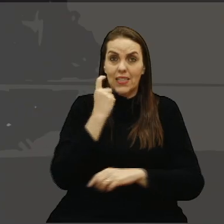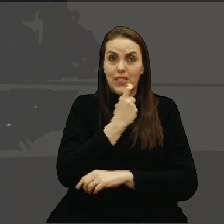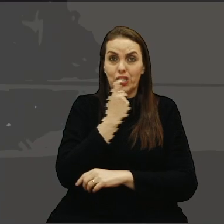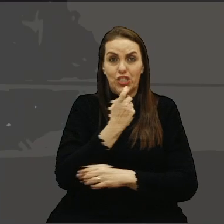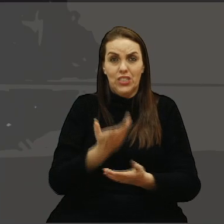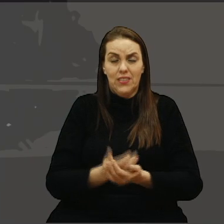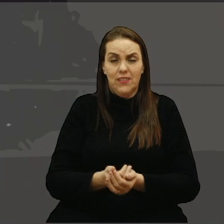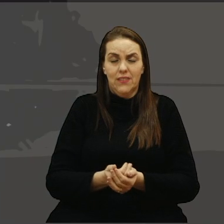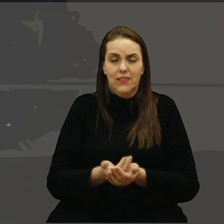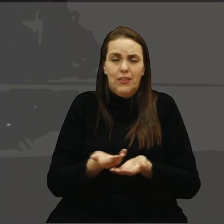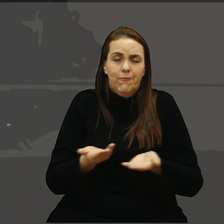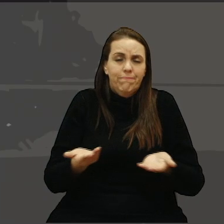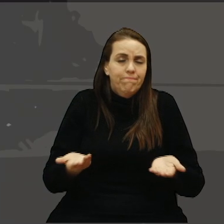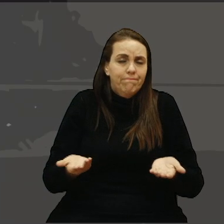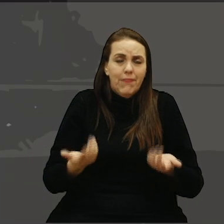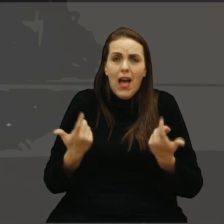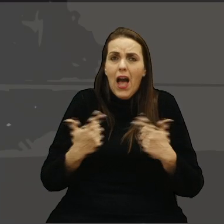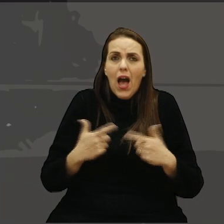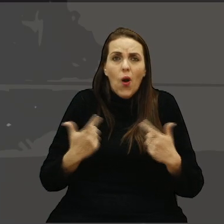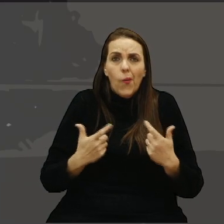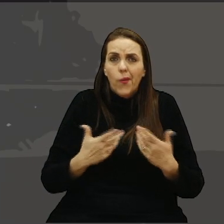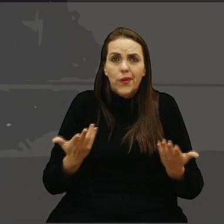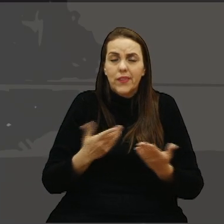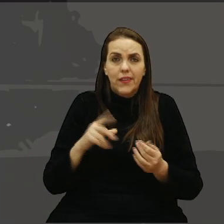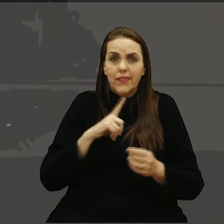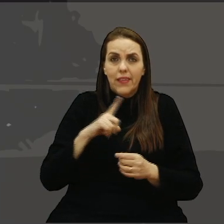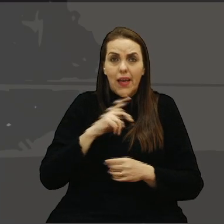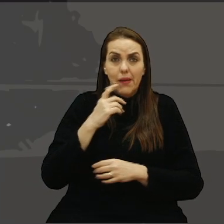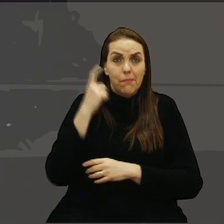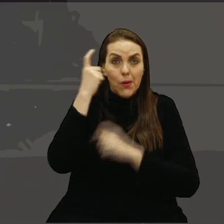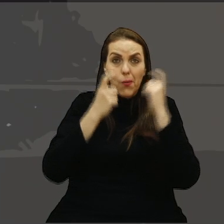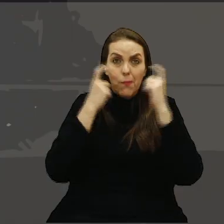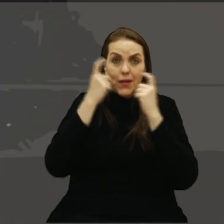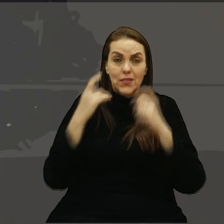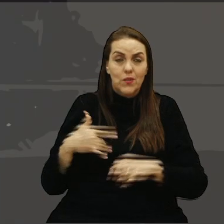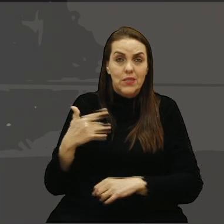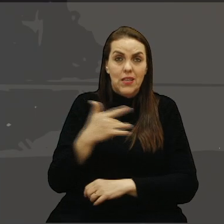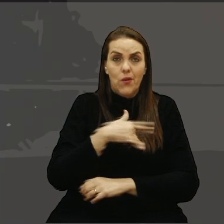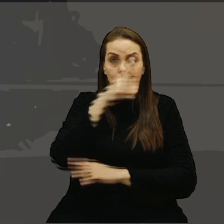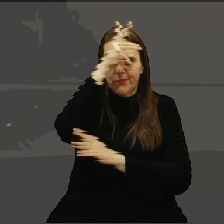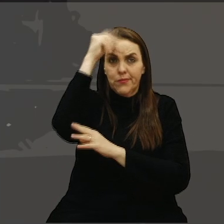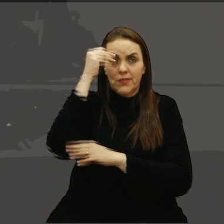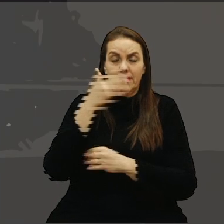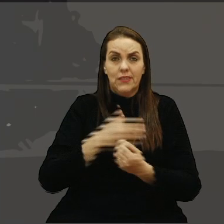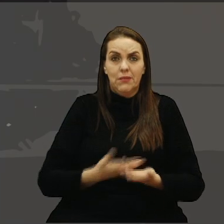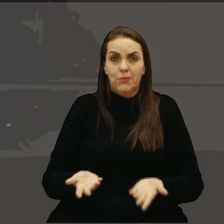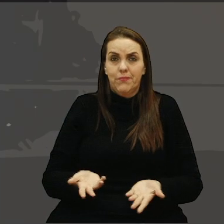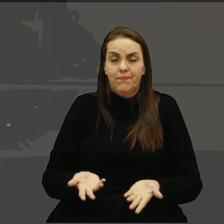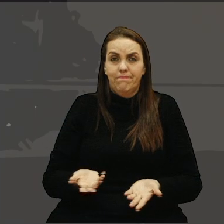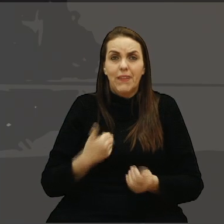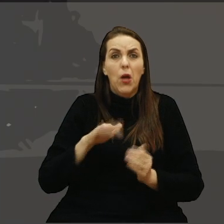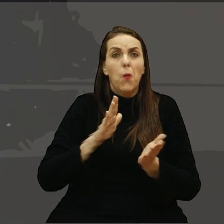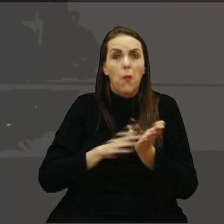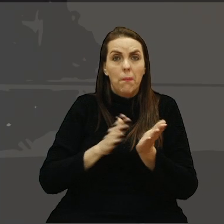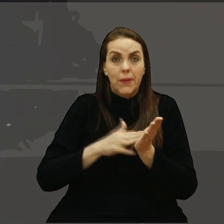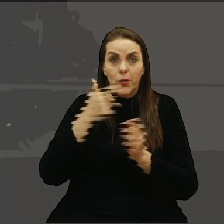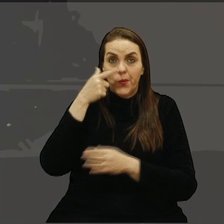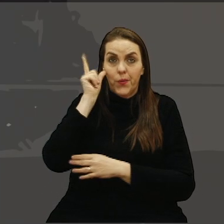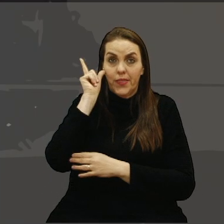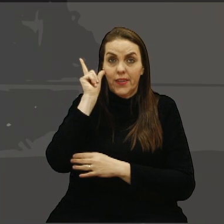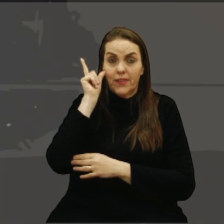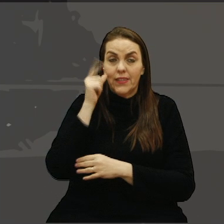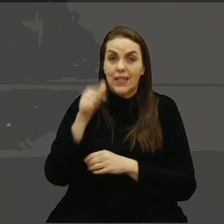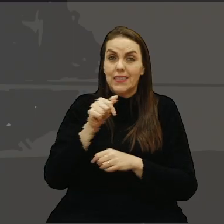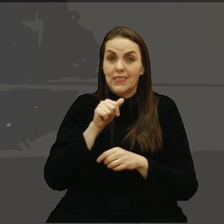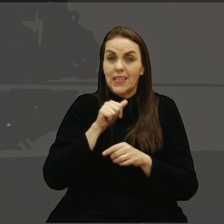Então, assim, onde que está o compromisso com a saúde do nosso município nessa situação? Porque eu não cobrei ontem. Isso aqui é uma